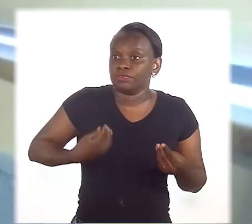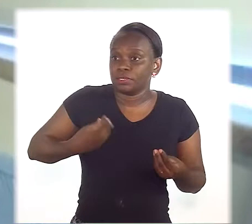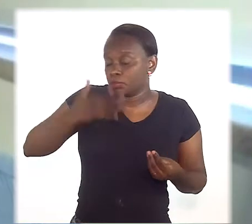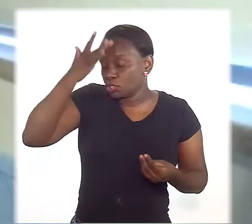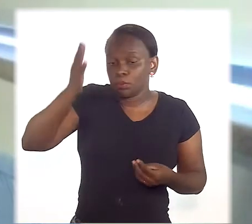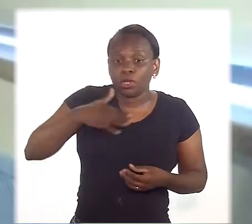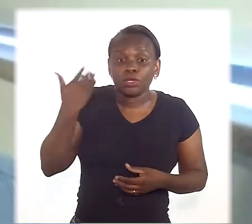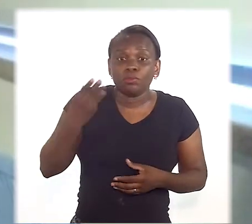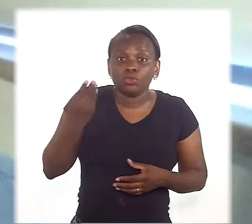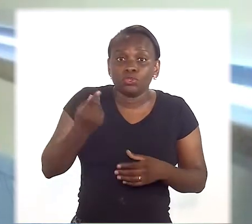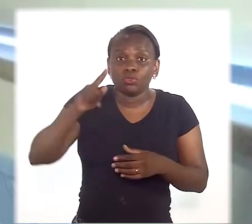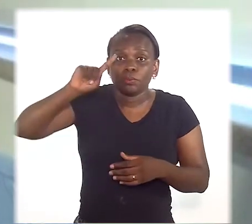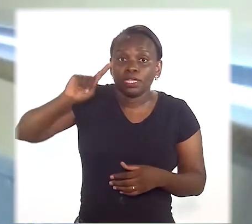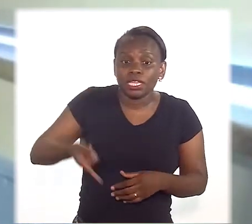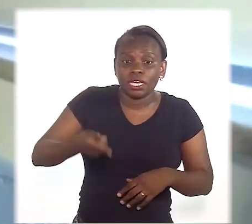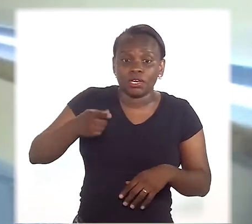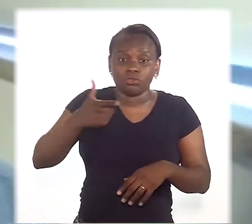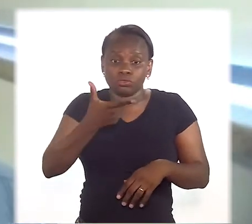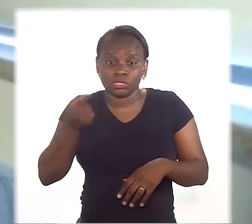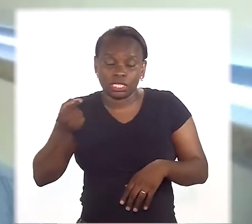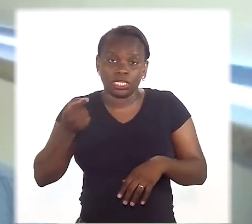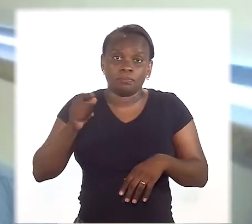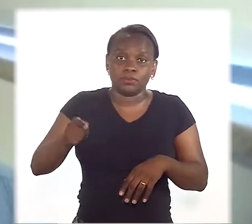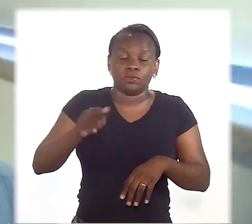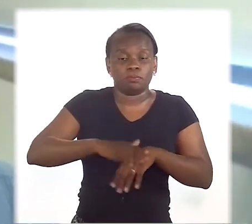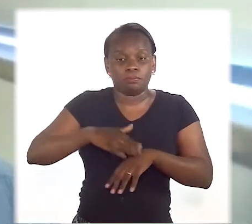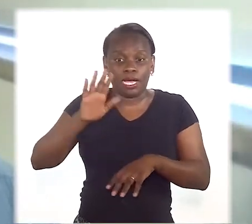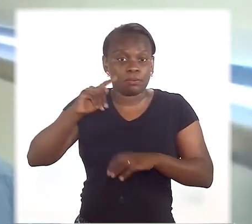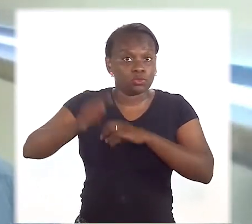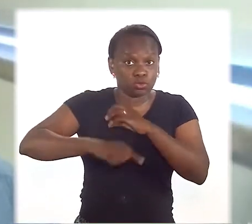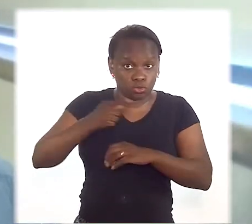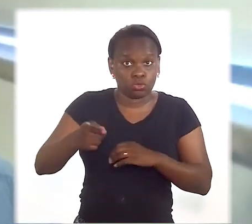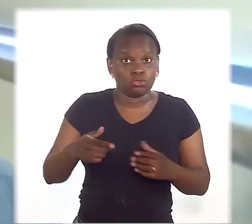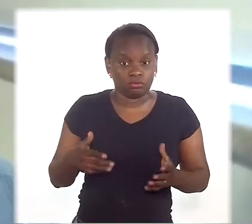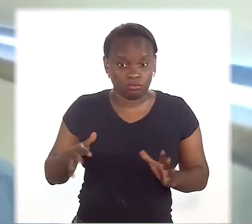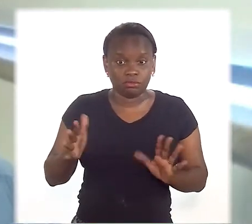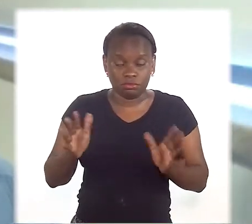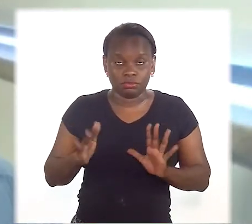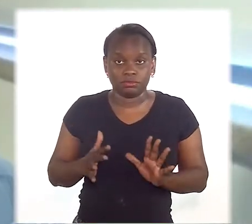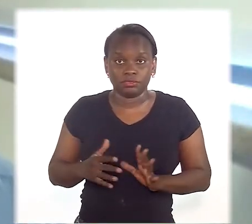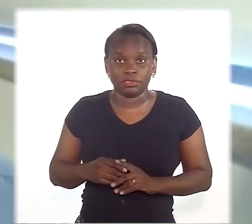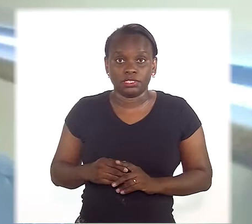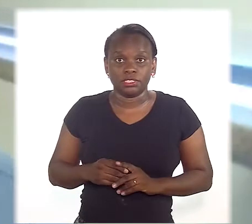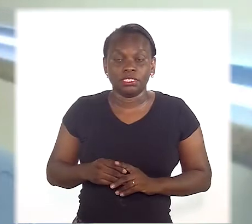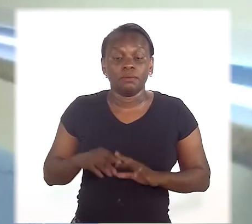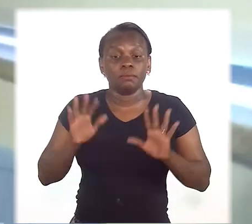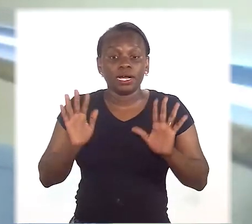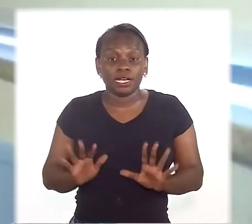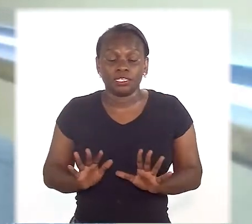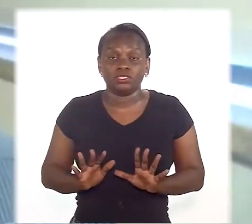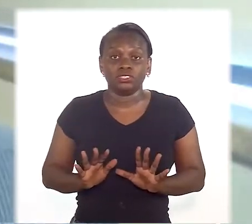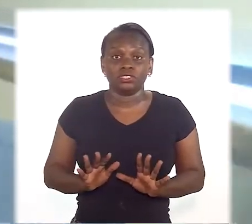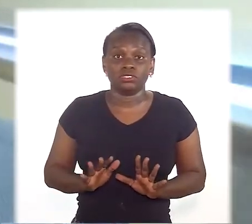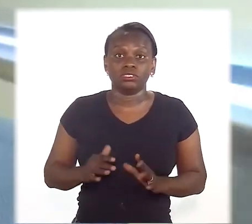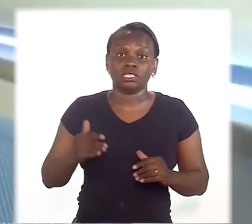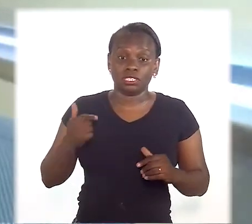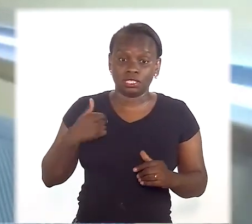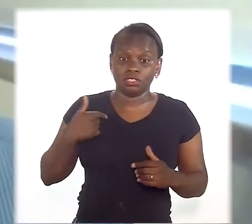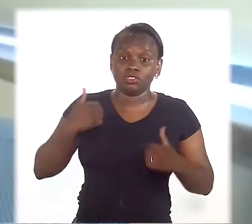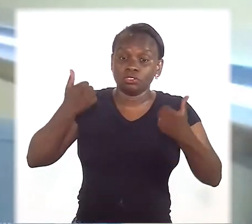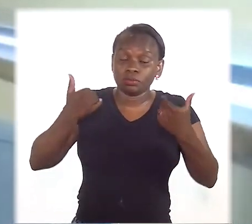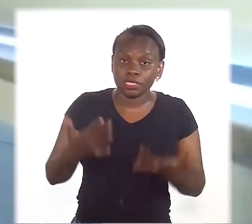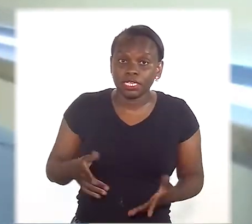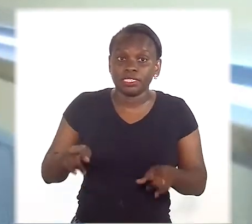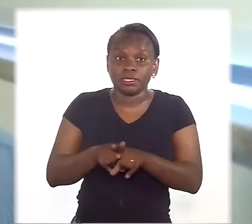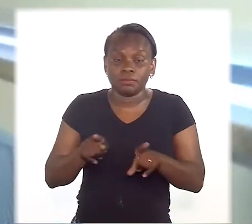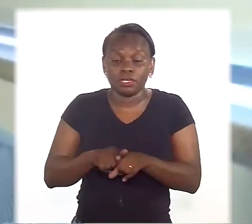vidas humanas algo em torno de 1.200.000 vidas no mundo, no universo. Mas eu